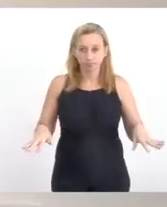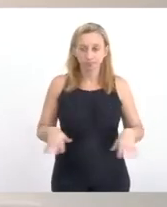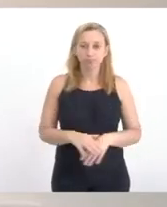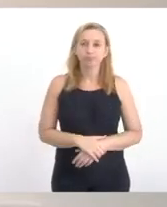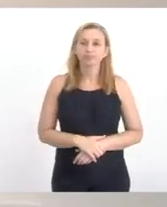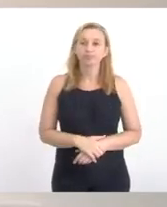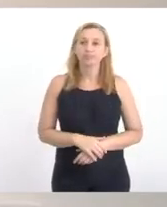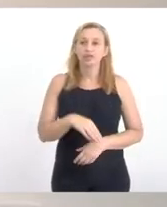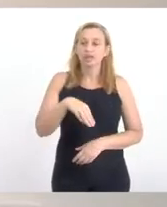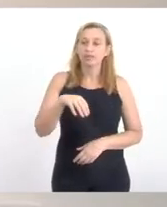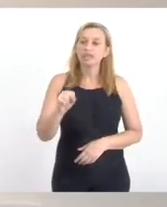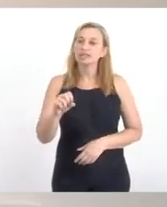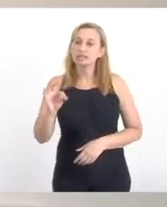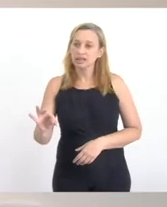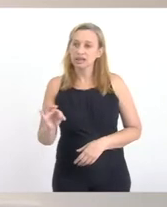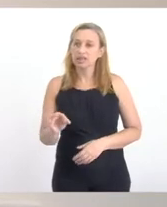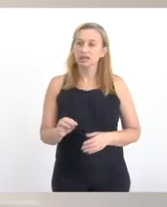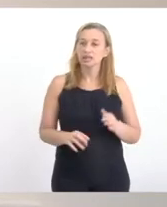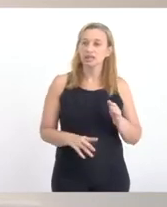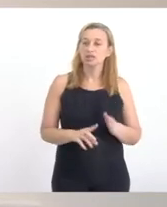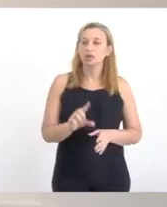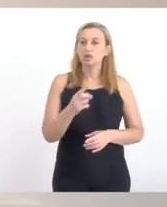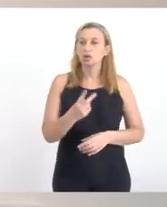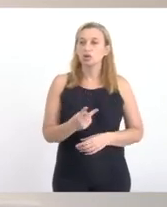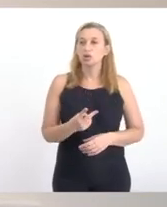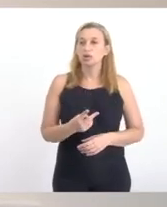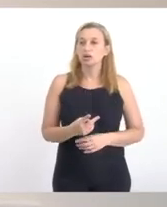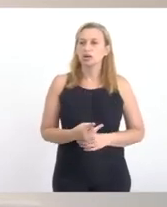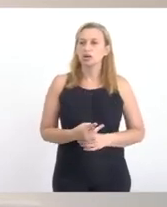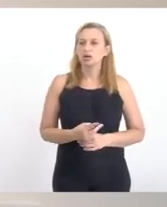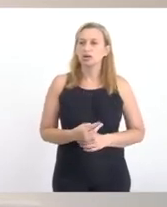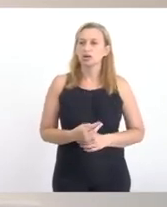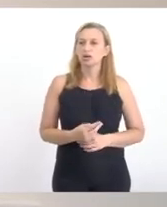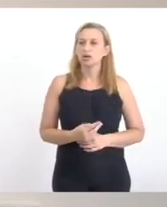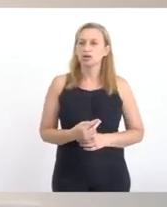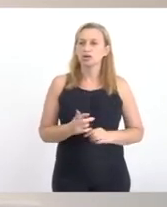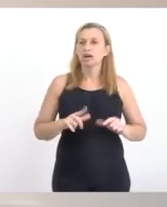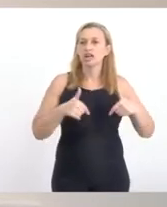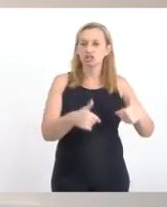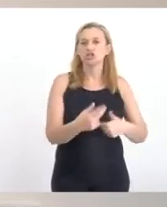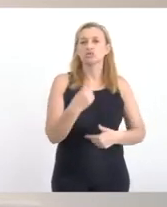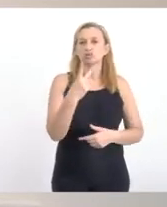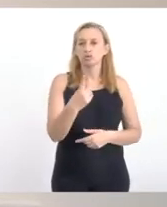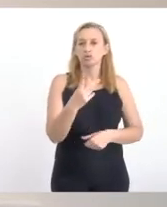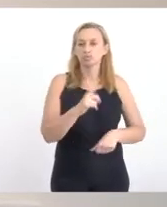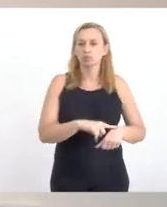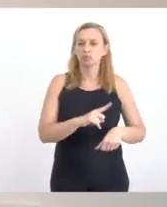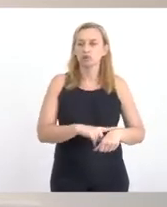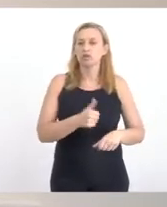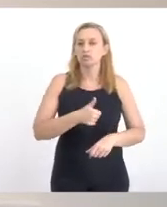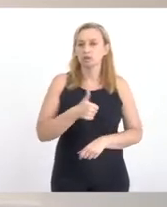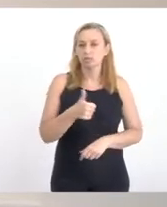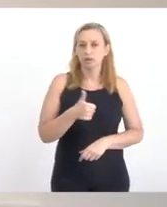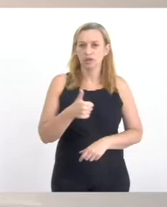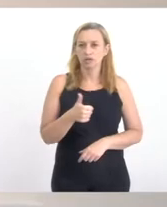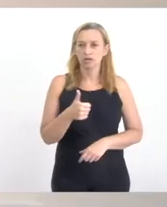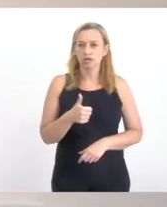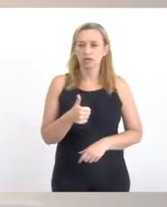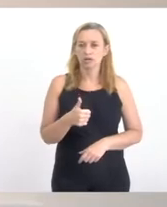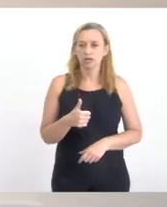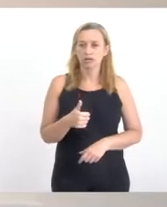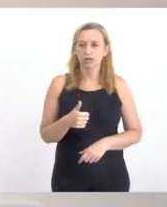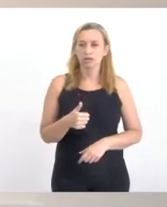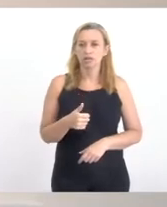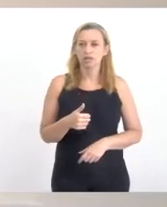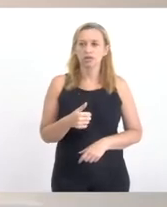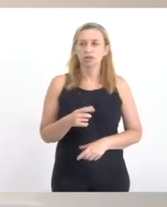o MST a gente tirou duas linhas de atuação nessa pandemia né primeiro o que a gente